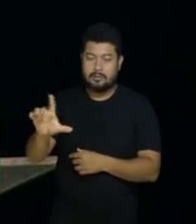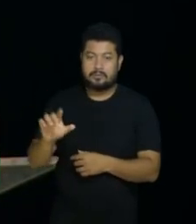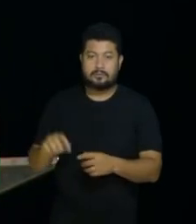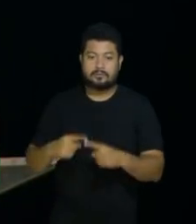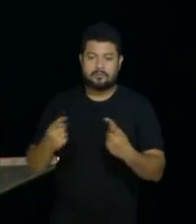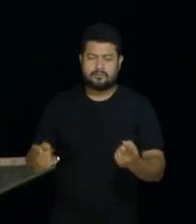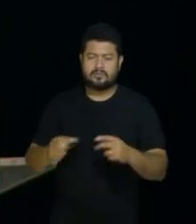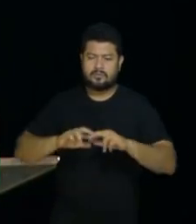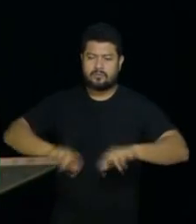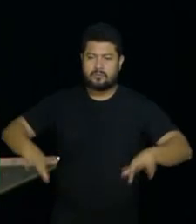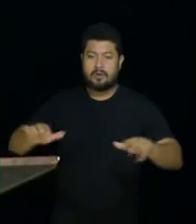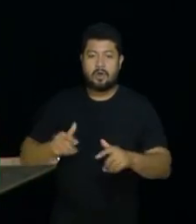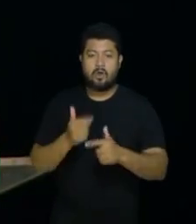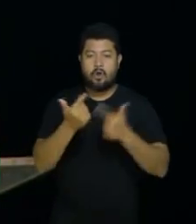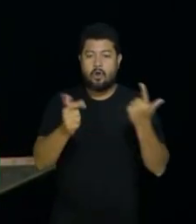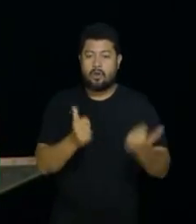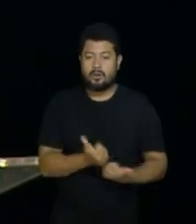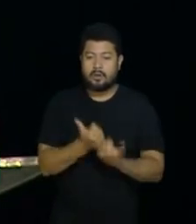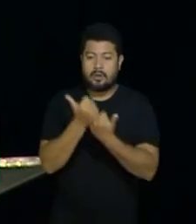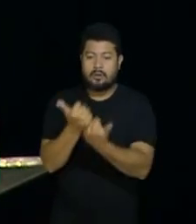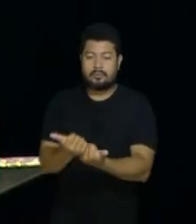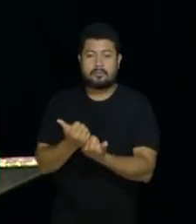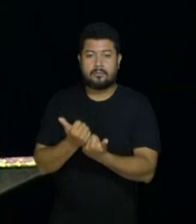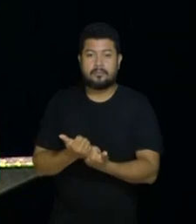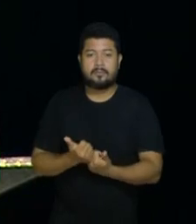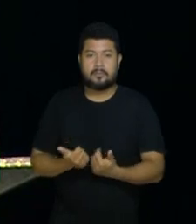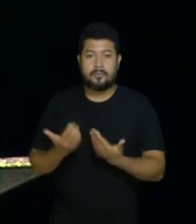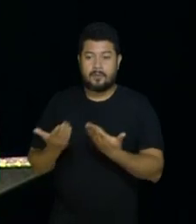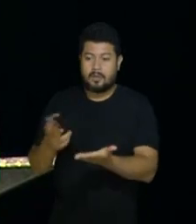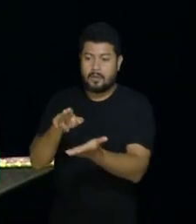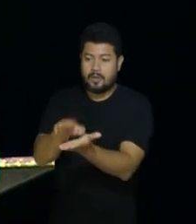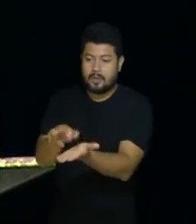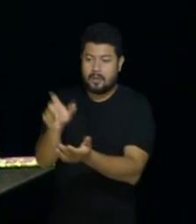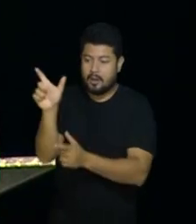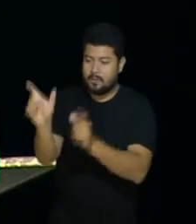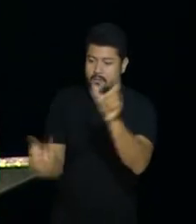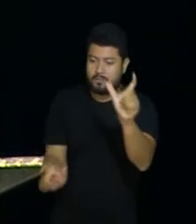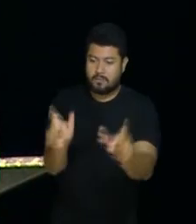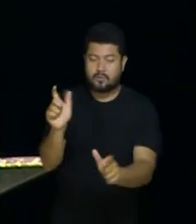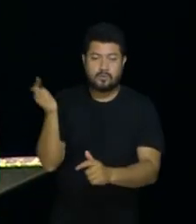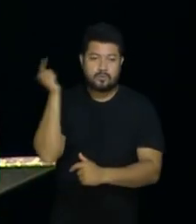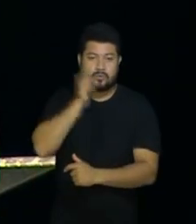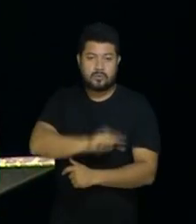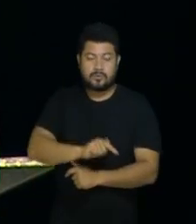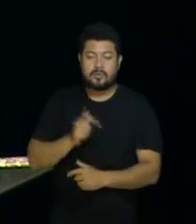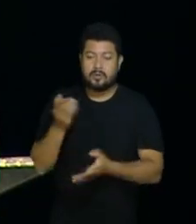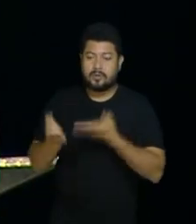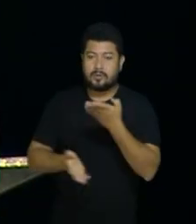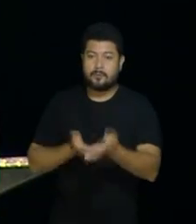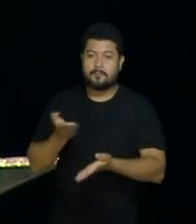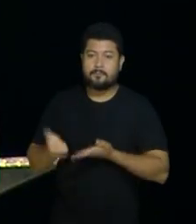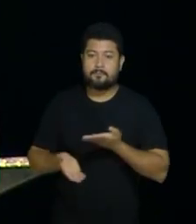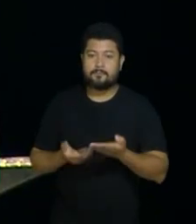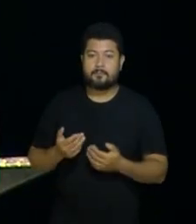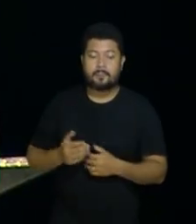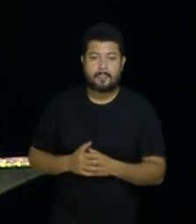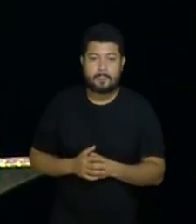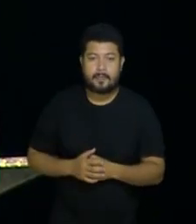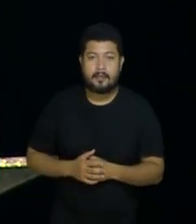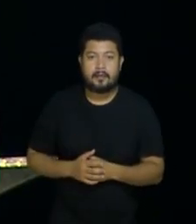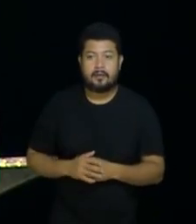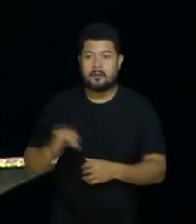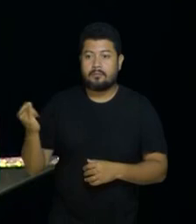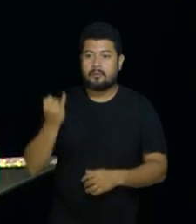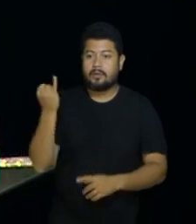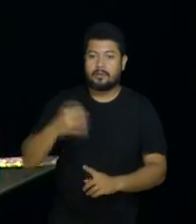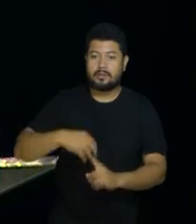aqueles que contribuem para que esses pacientes possam ser atendidos. É importante ressaltar que o rim é o